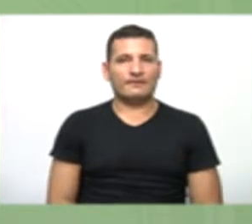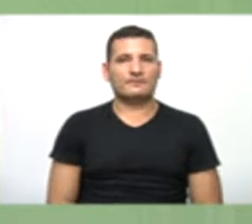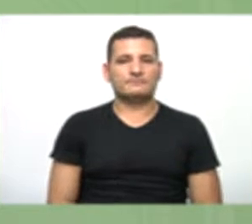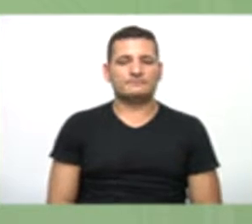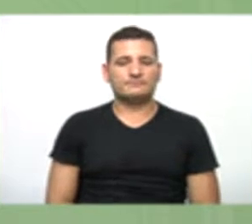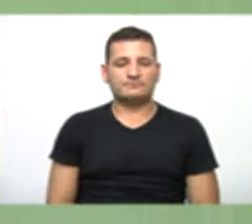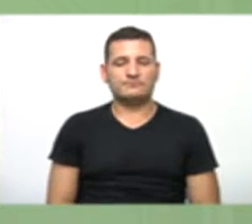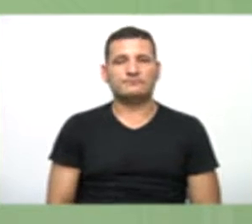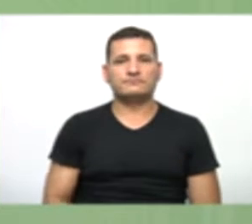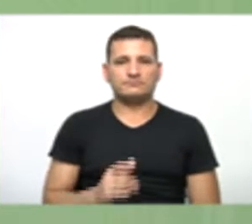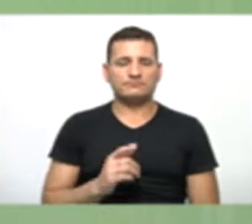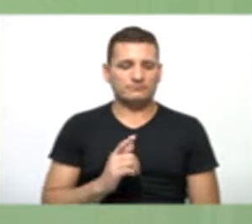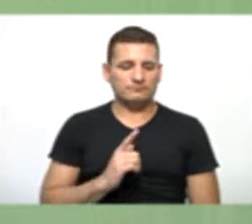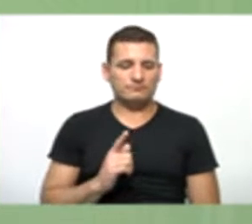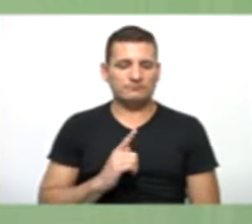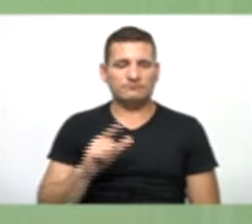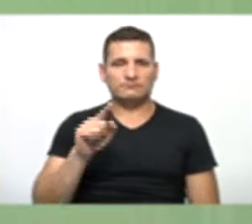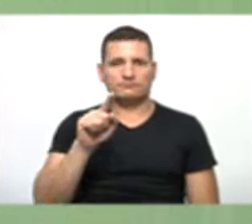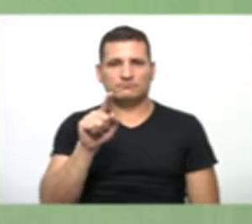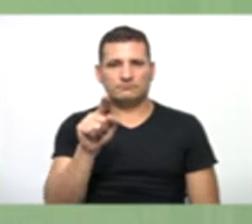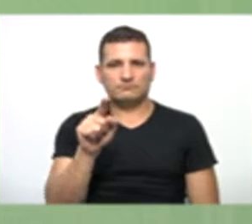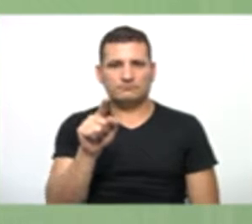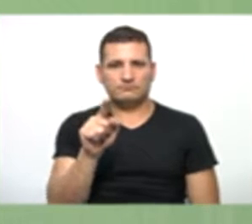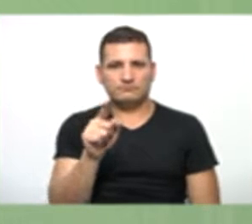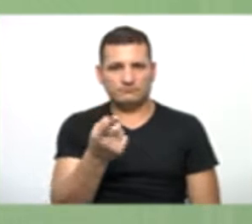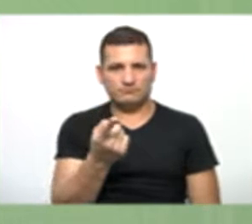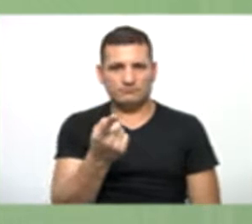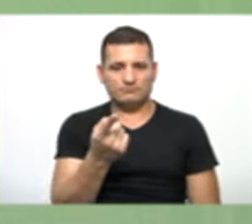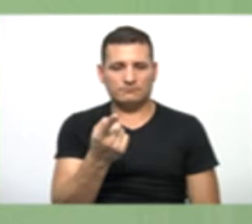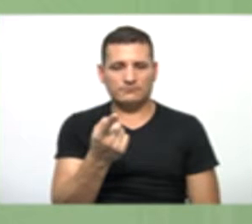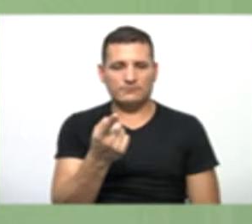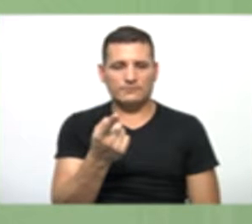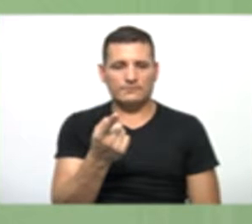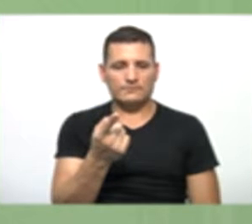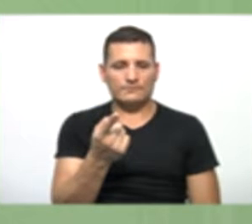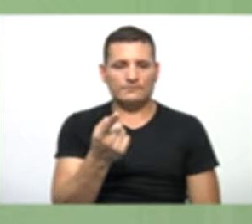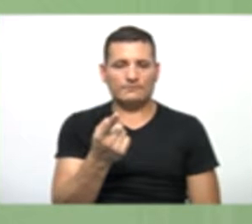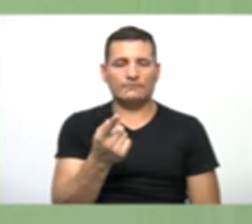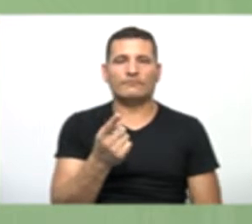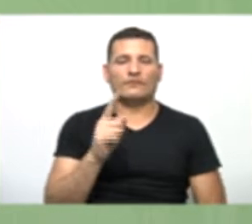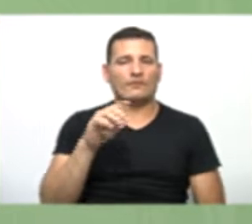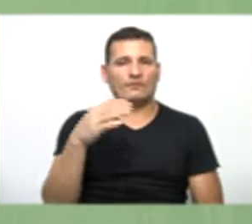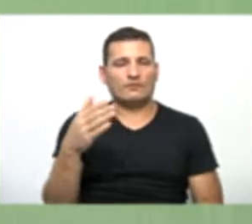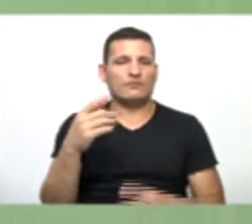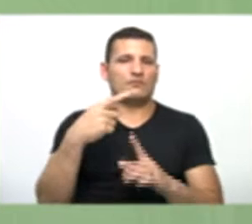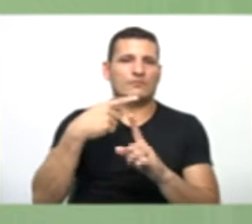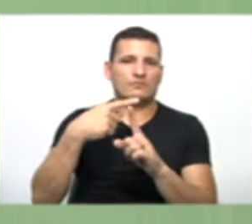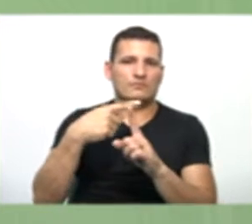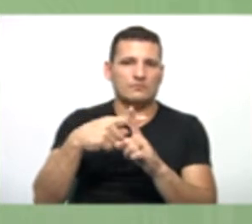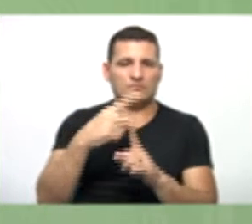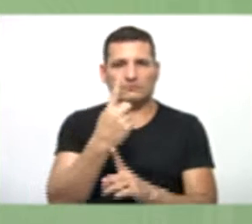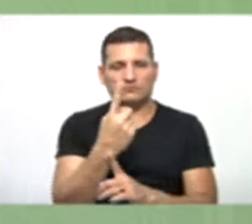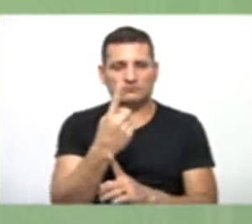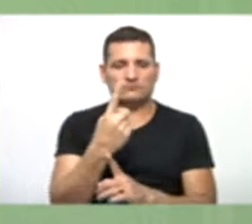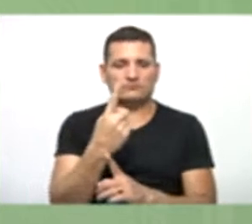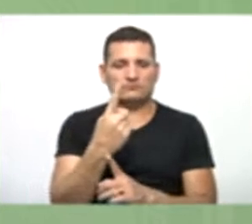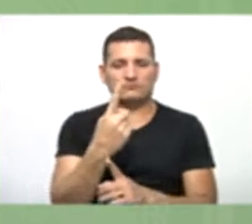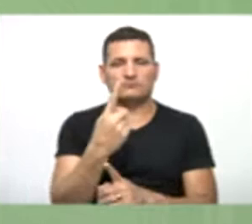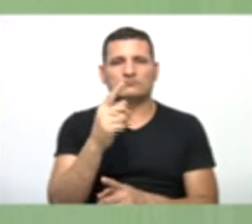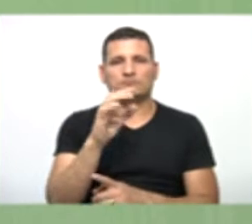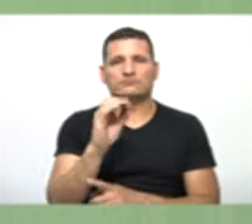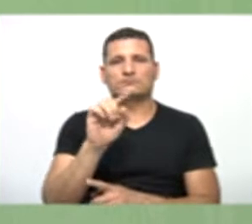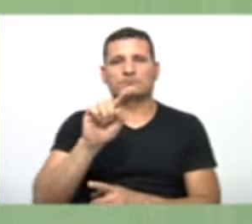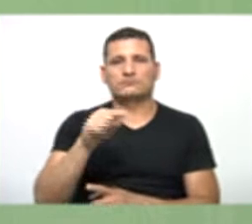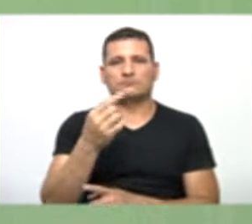ter R$1.000 aqui. Resolvendo primeiro a multiplicação eu vou ter aqui 1 mais 0,4